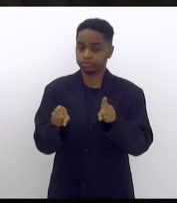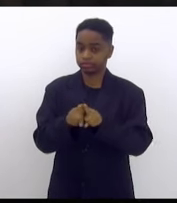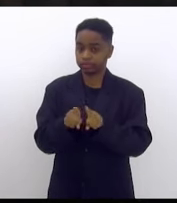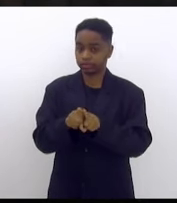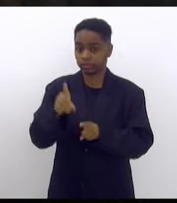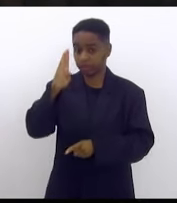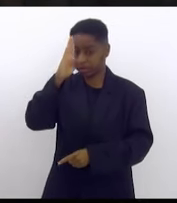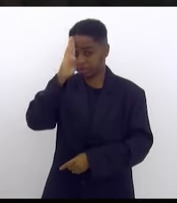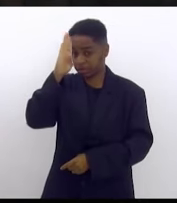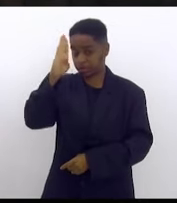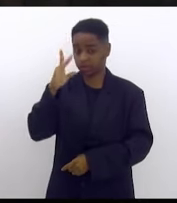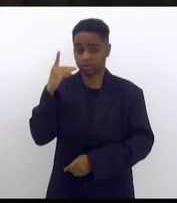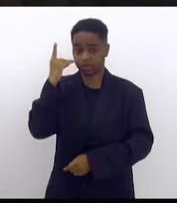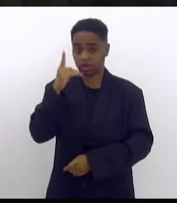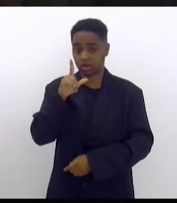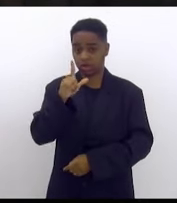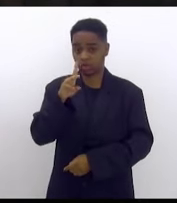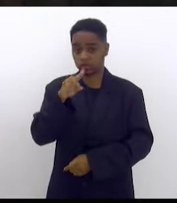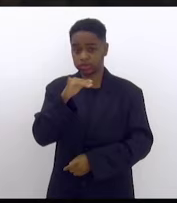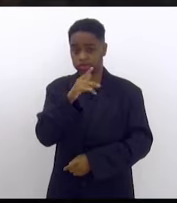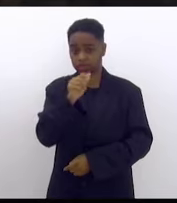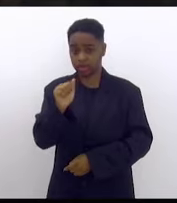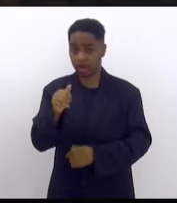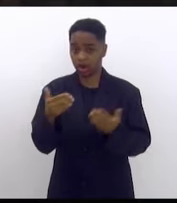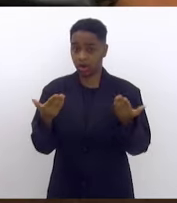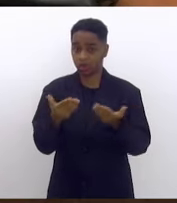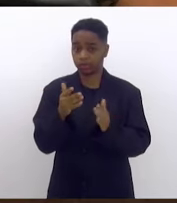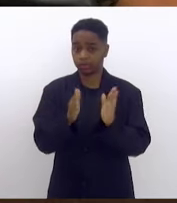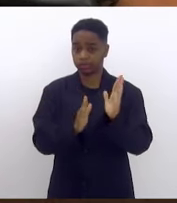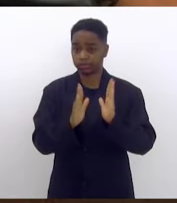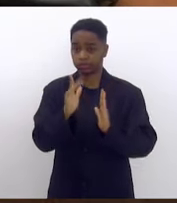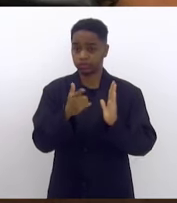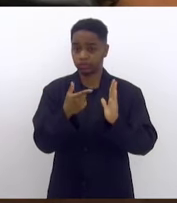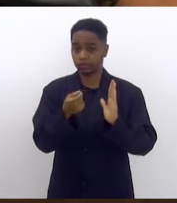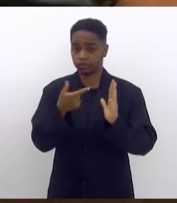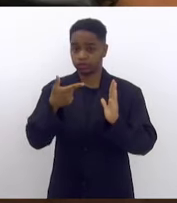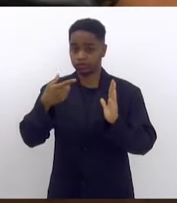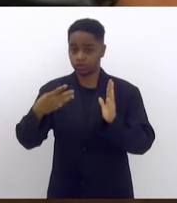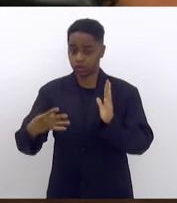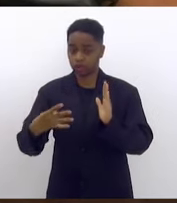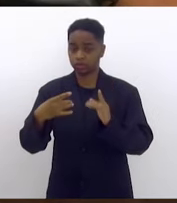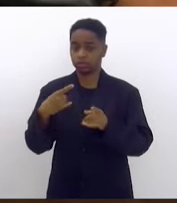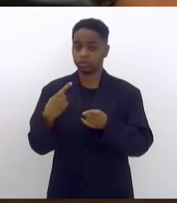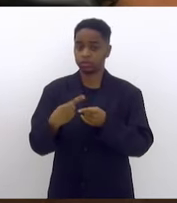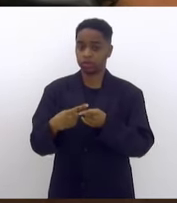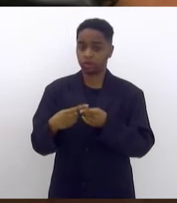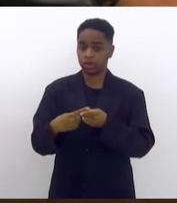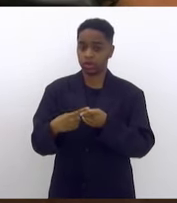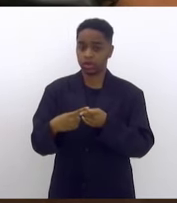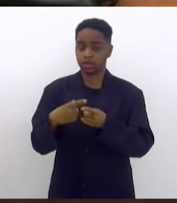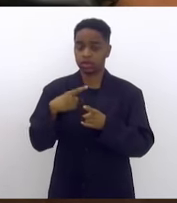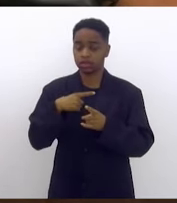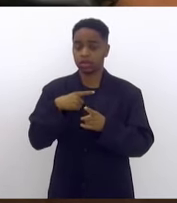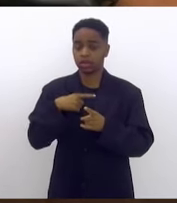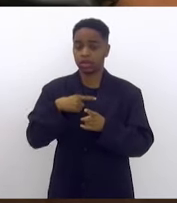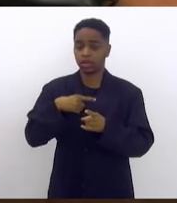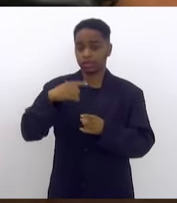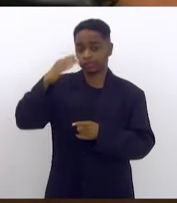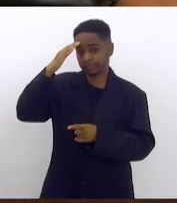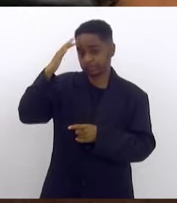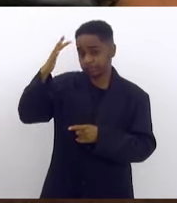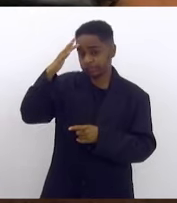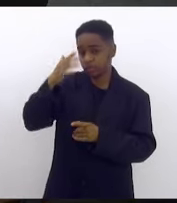Lucinha, em 2024, quando a perspectiva orçamentária é a